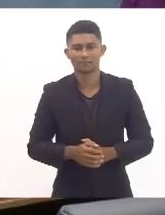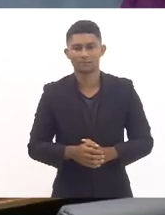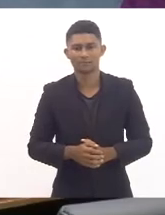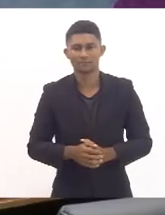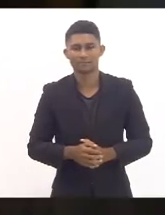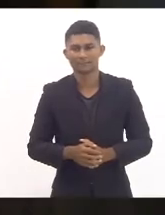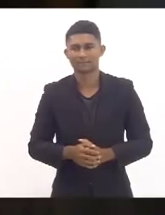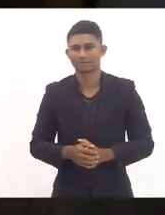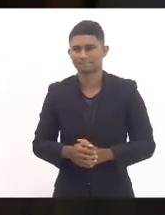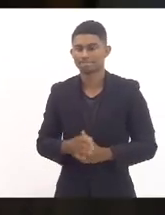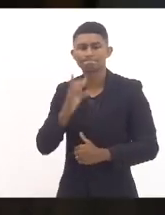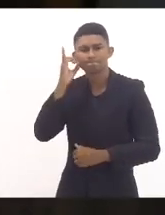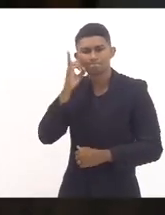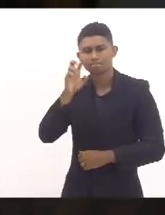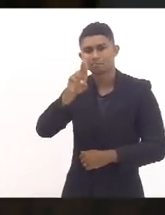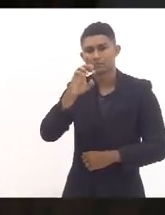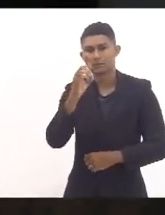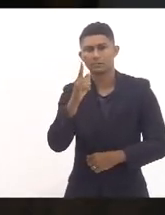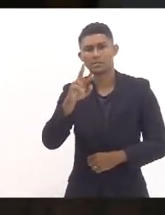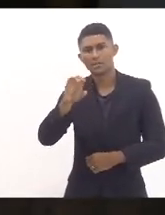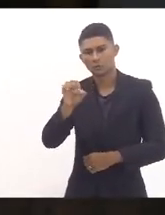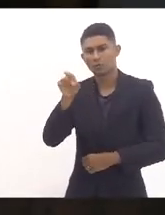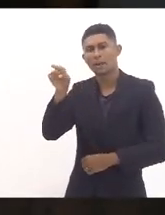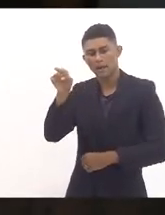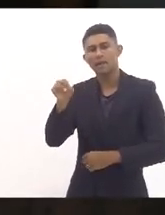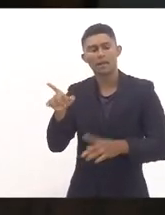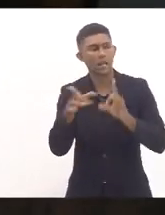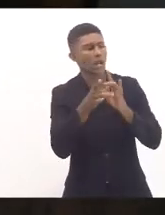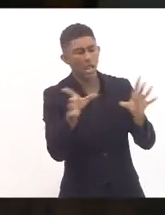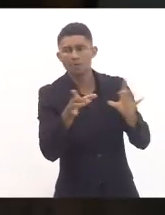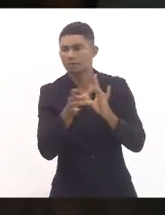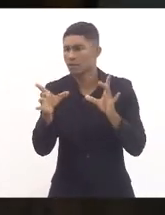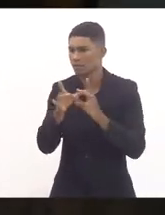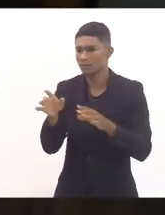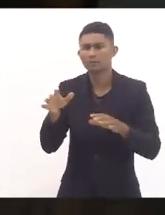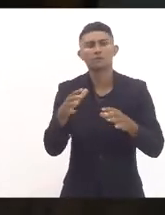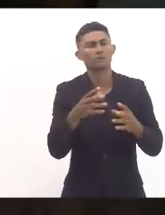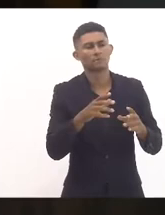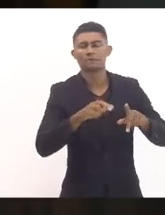Deputado Rodrigo Amorim deu a parte a vários outros parlamentares.